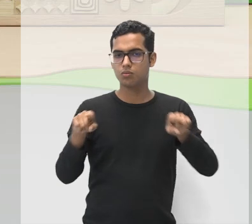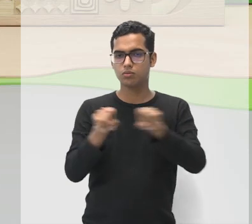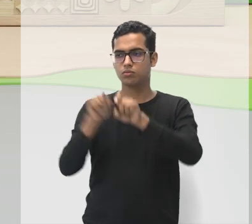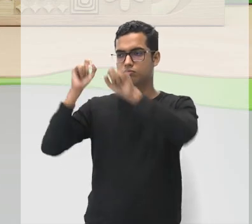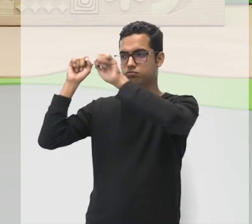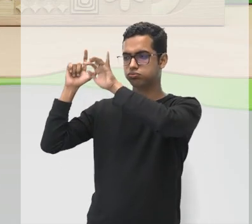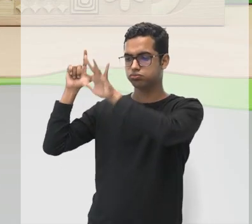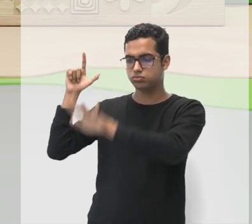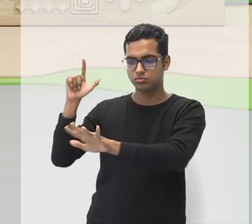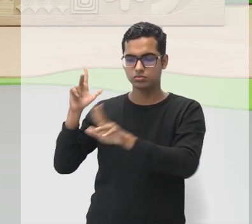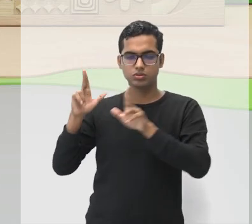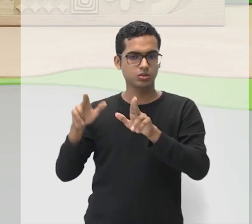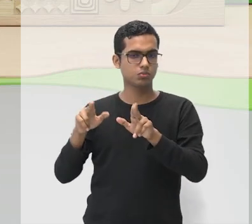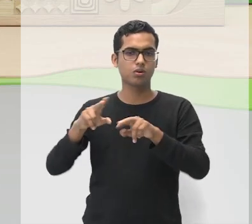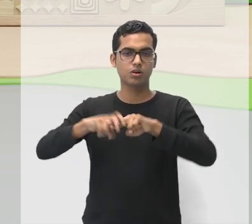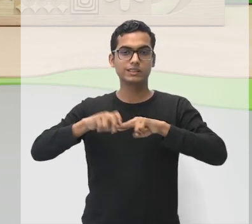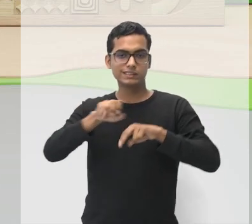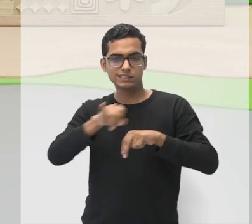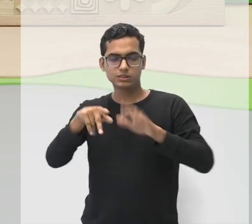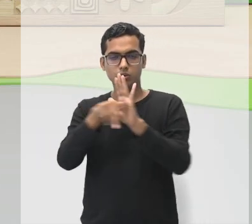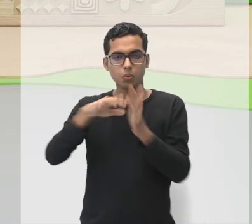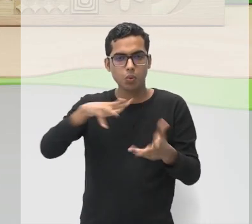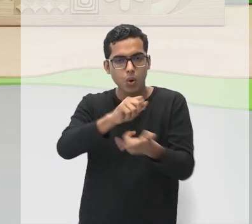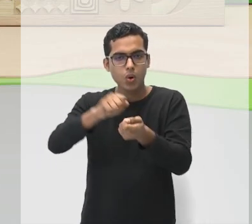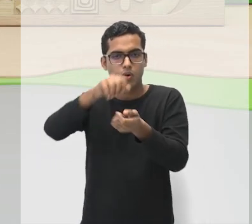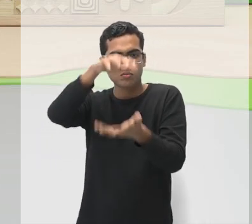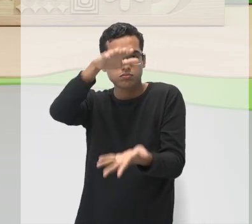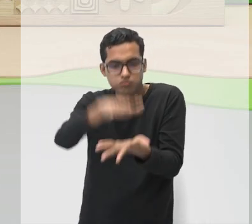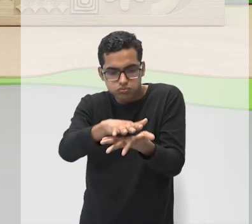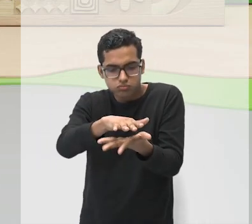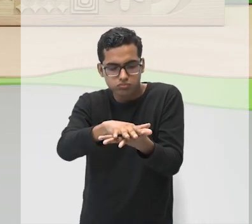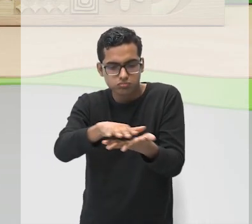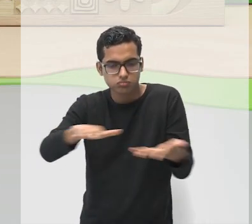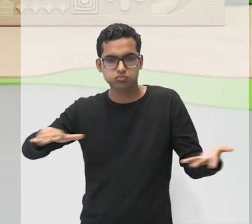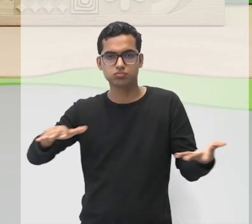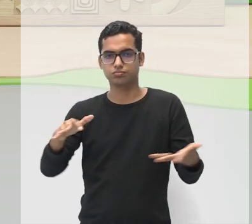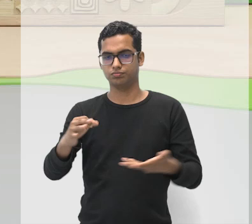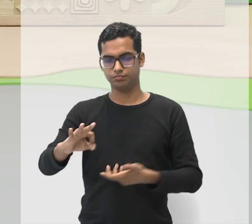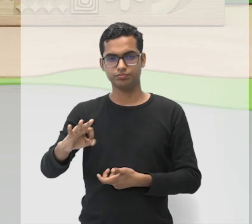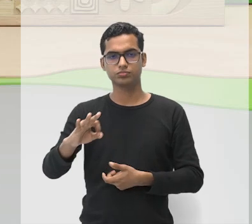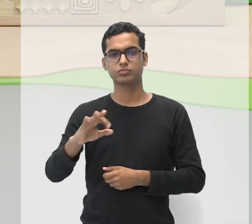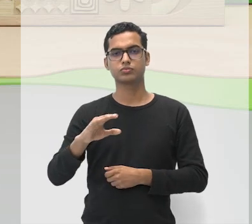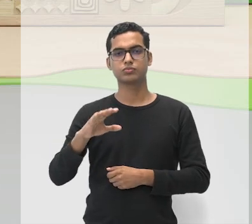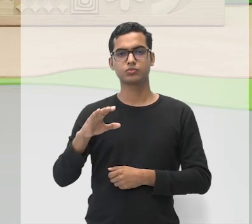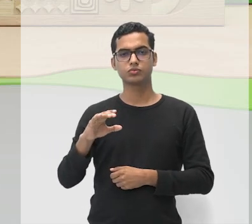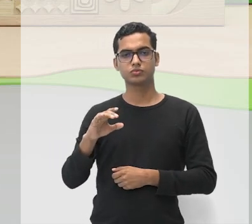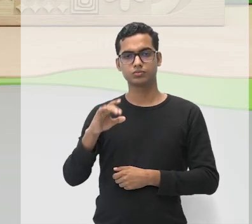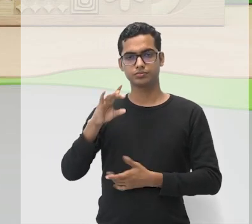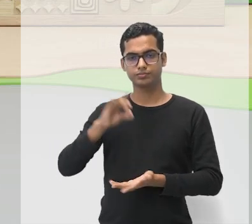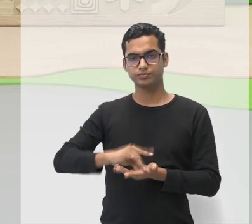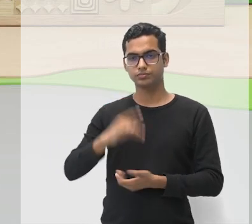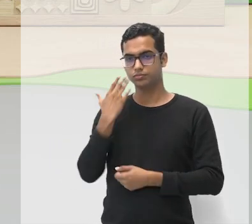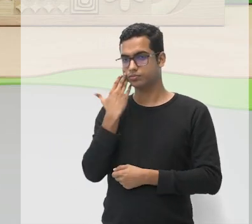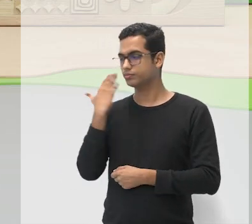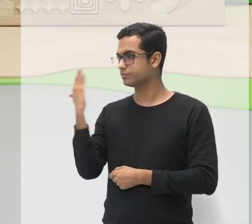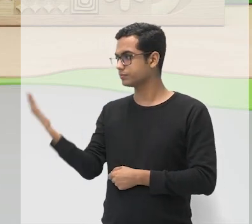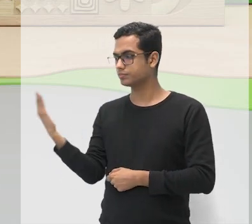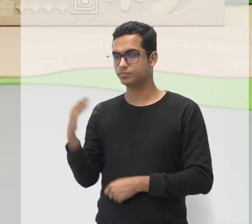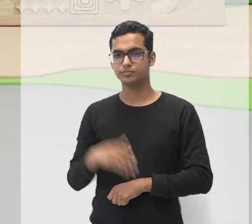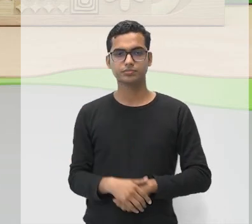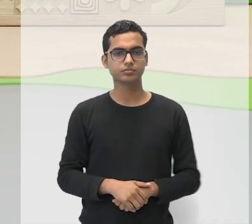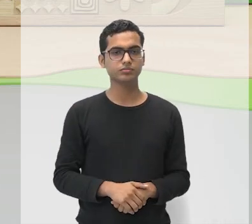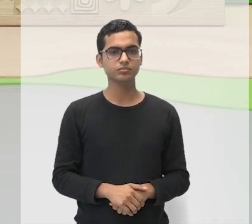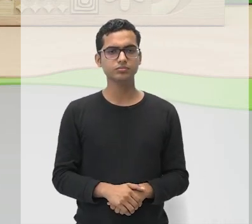em duas cidades a projeção, né, da sombra dos raios solares. E